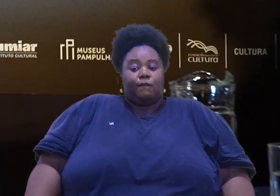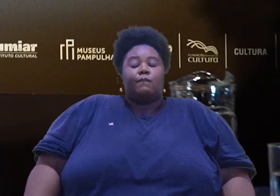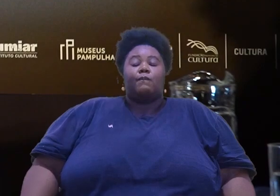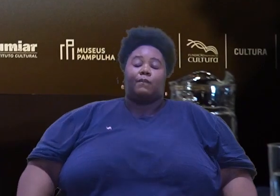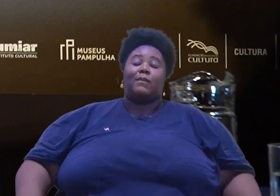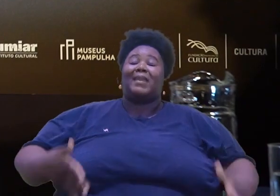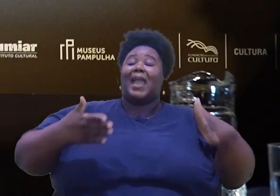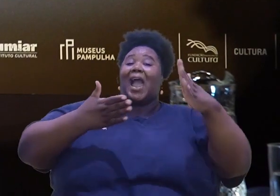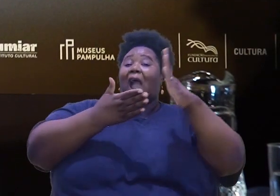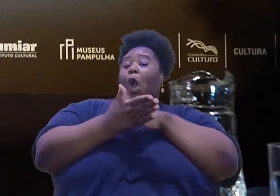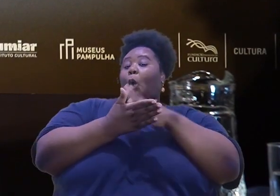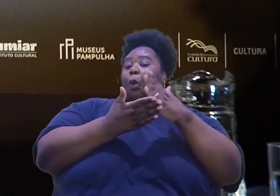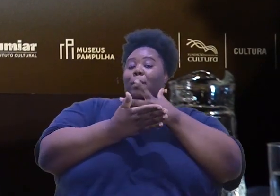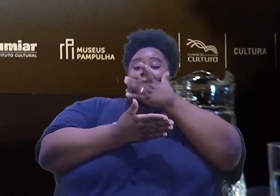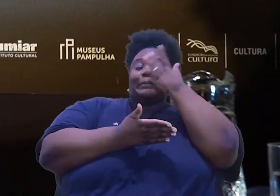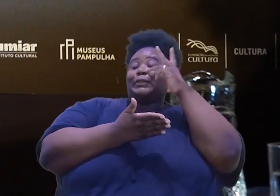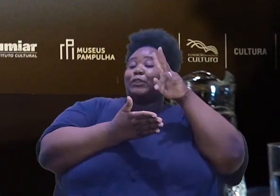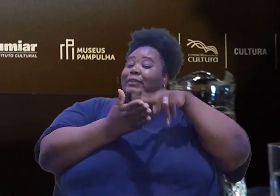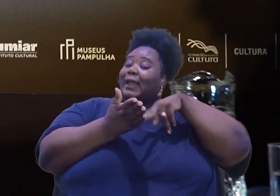leitores e coisa e tal